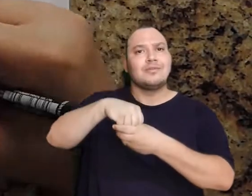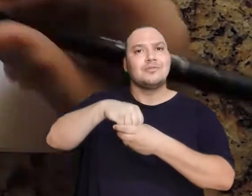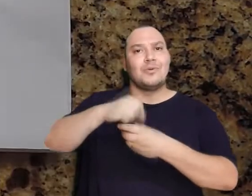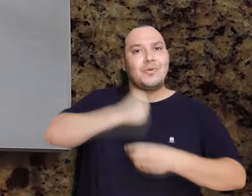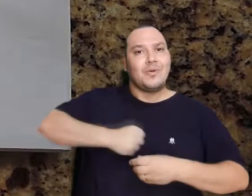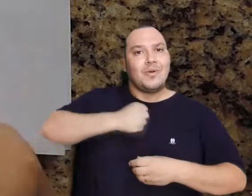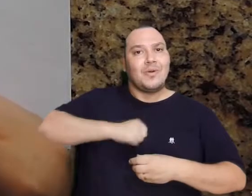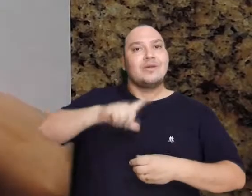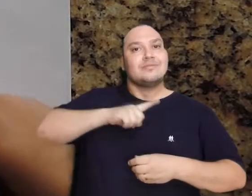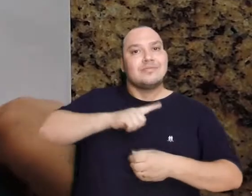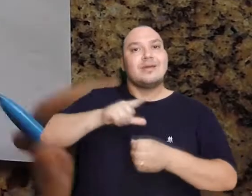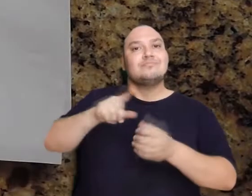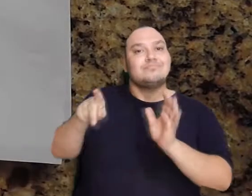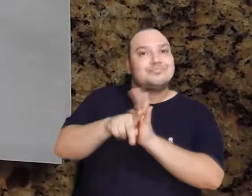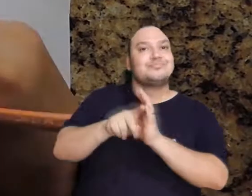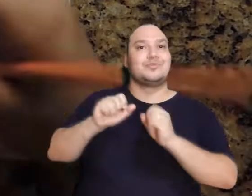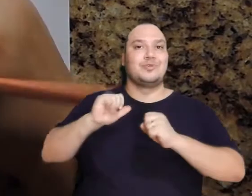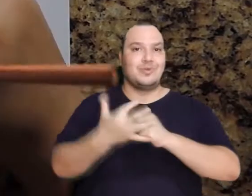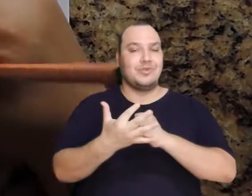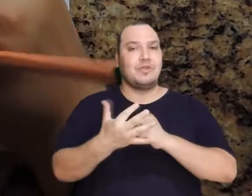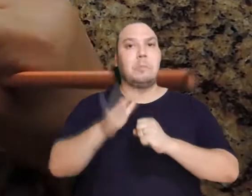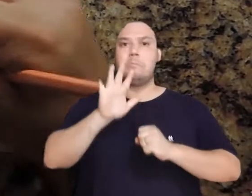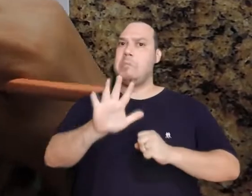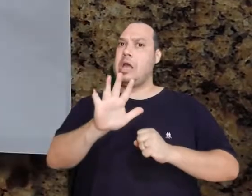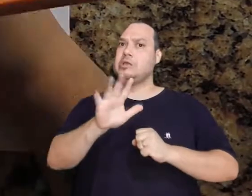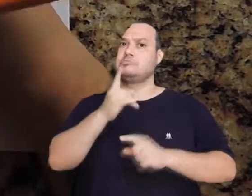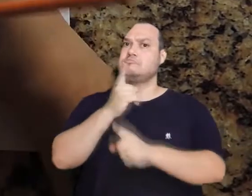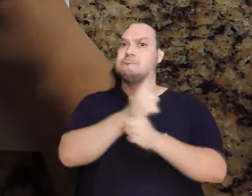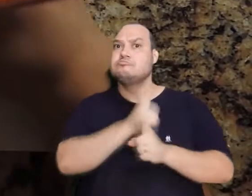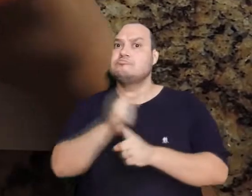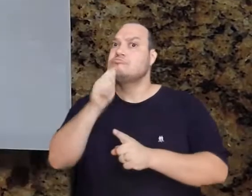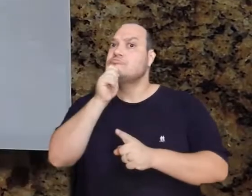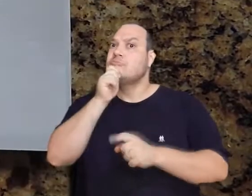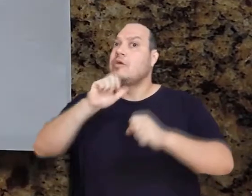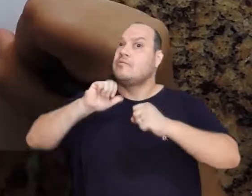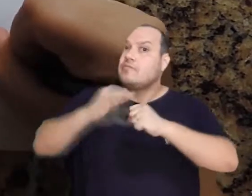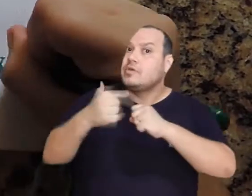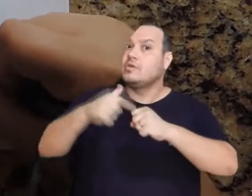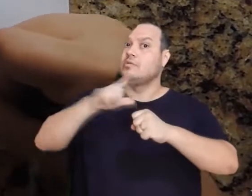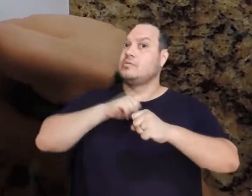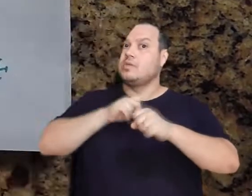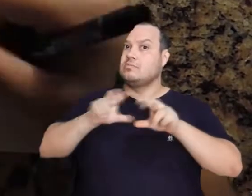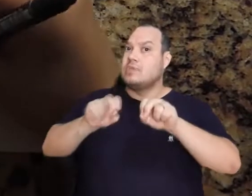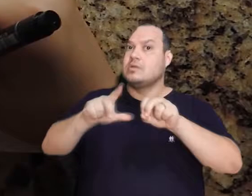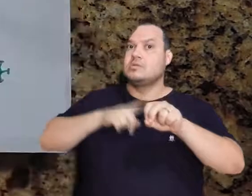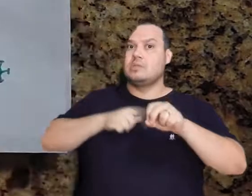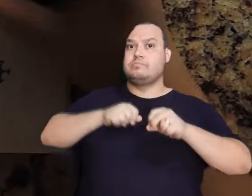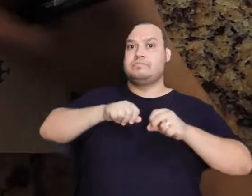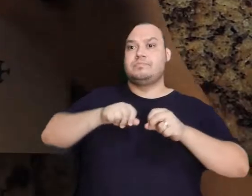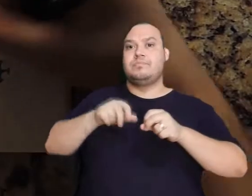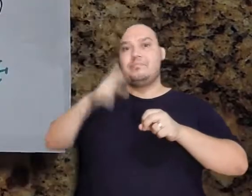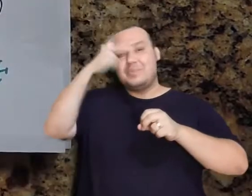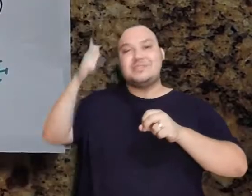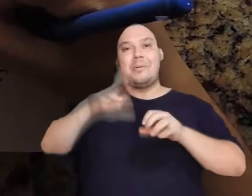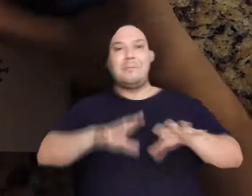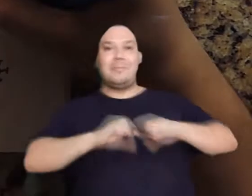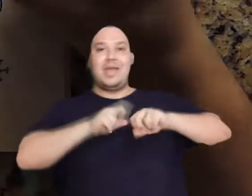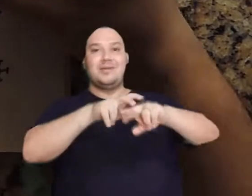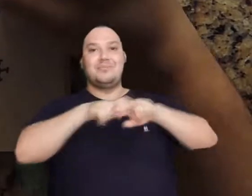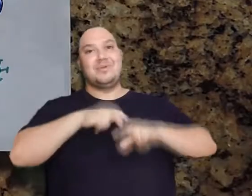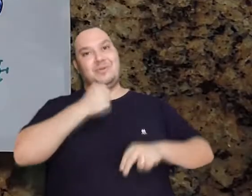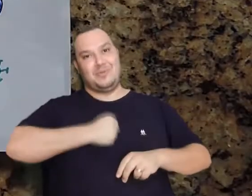foram encontrados em fezes. Porém, ainda não há evidências de que o vírus possa ser transmitido dessa